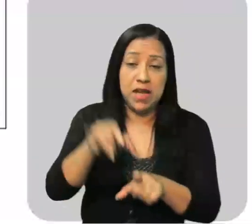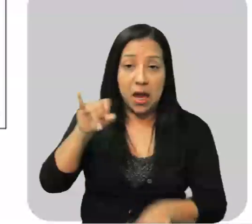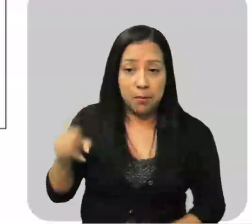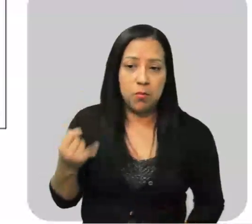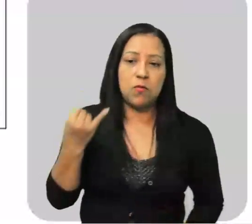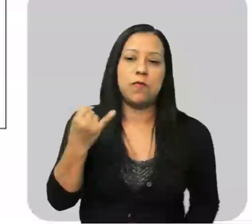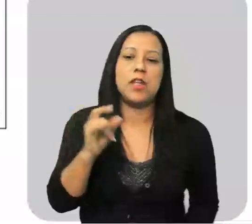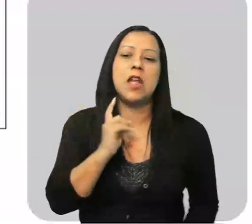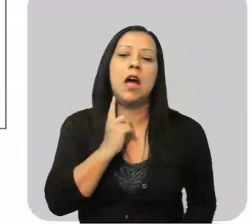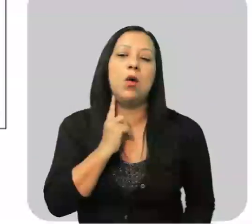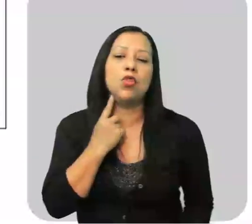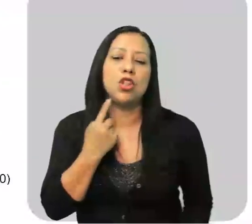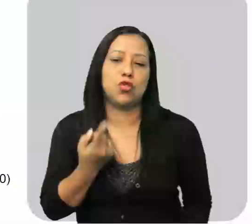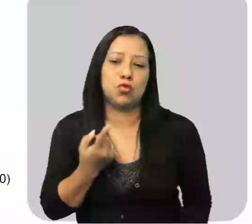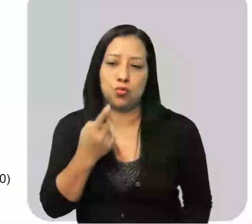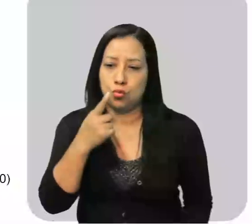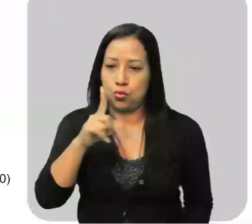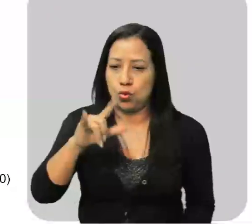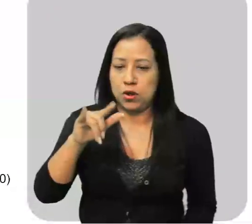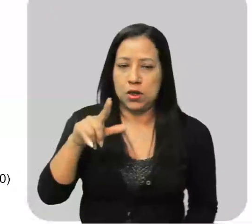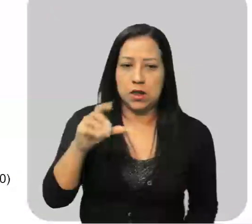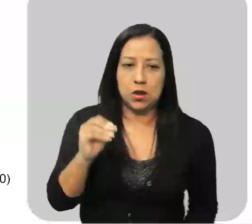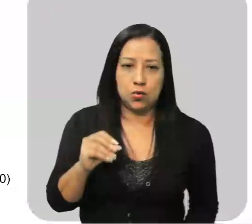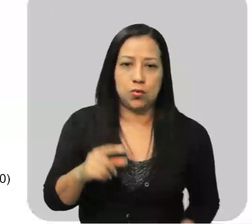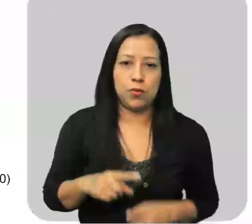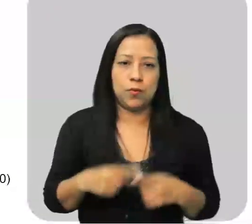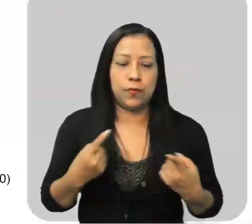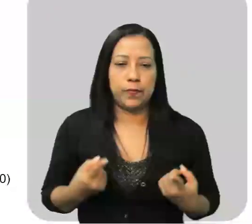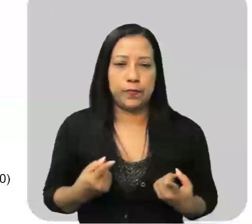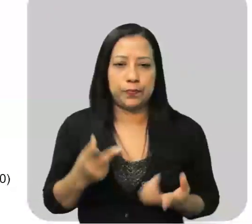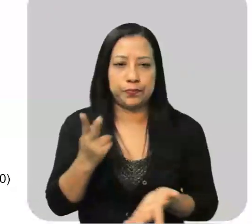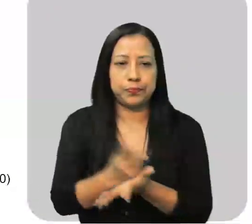e reaproveitar esse lixo, ok?